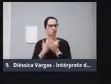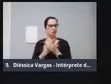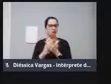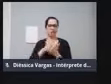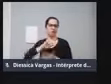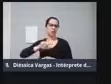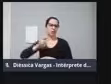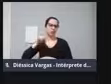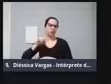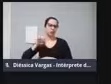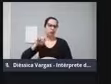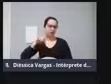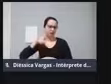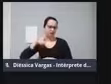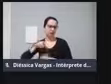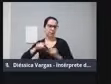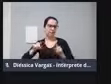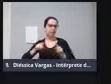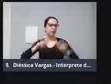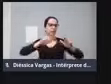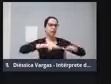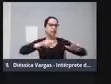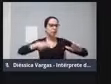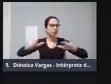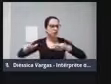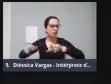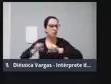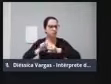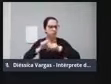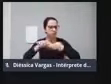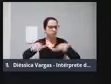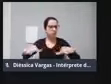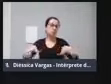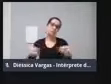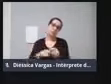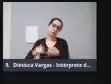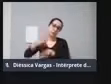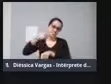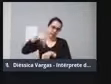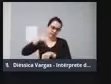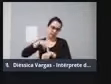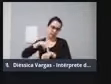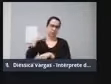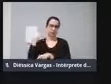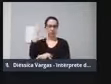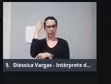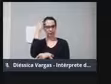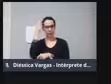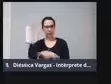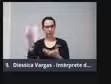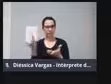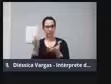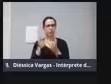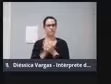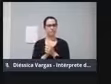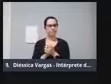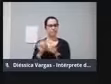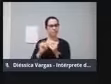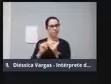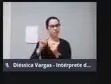município, mas de toda a região e, por que não, né? De todo o país. Então, a gente pensou em fazer isso através de um livro.